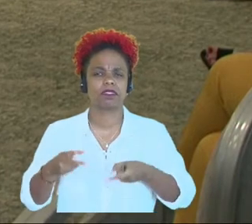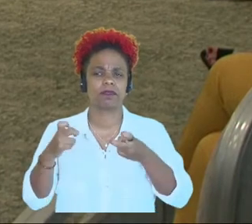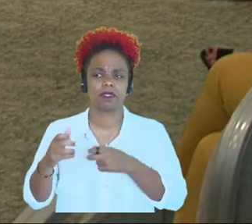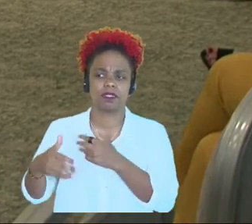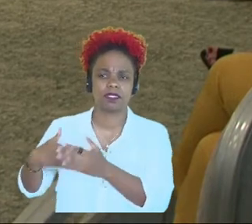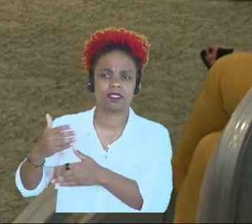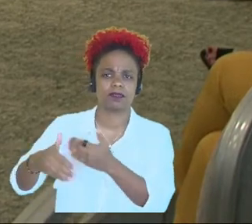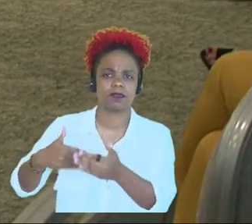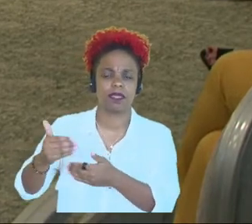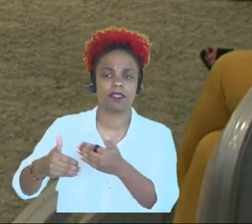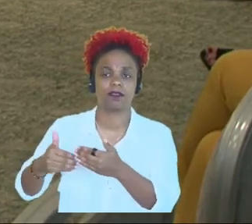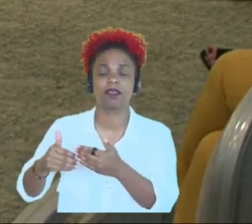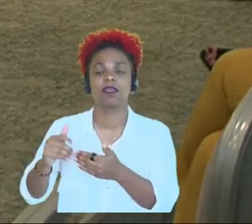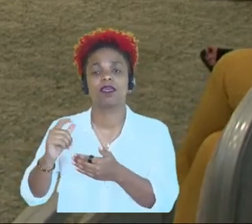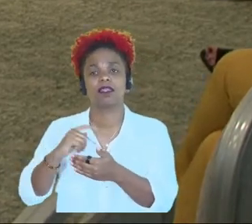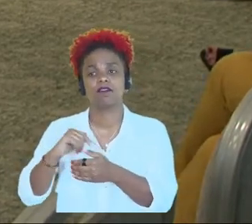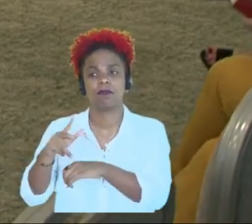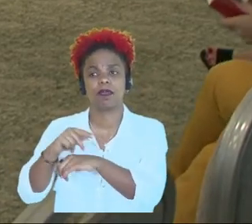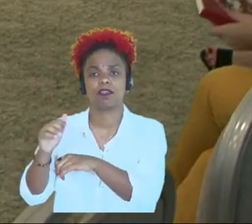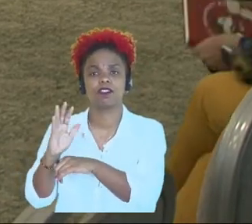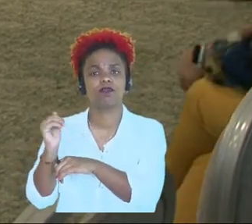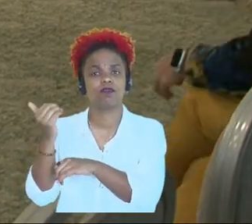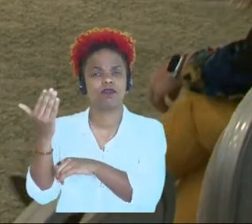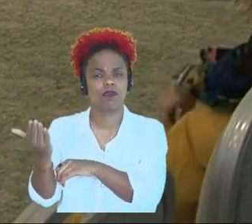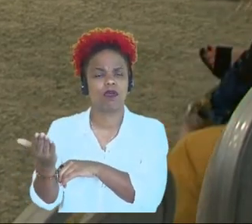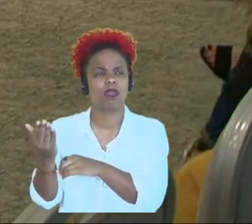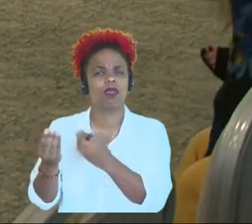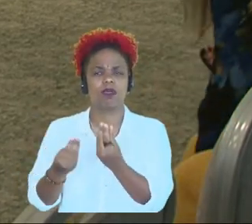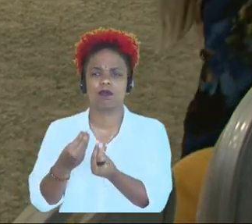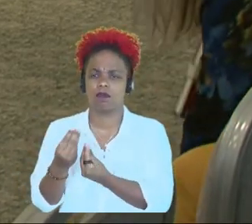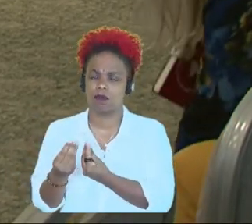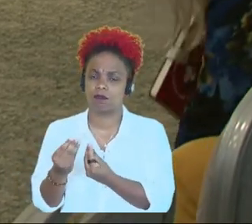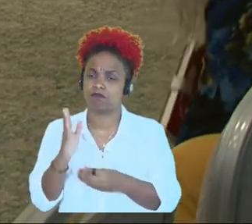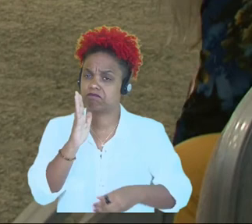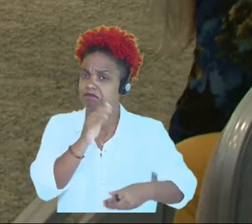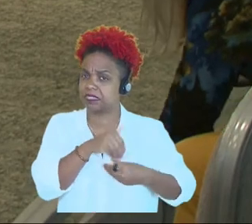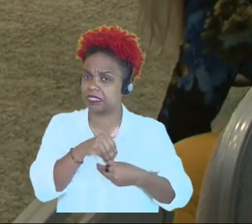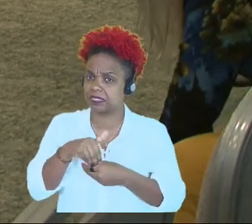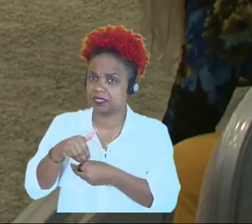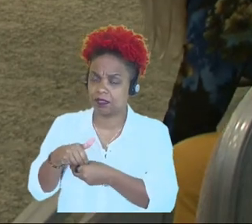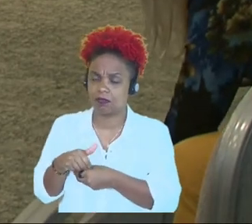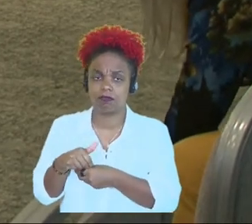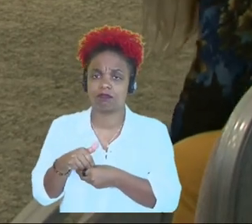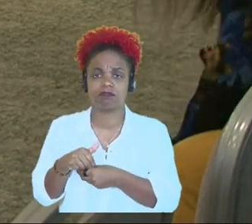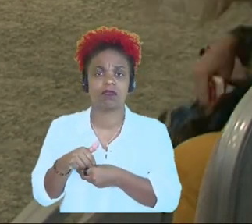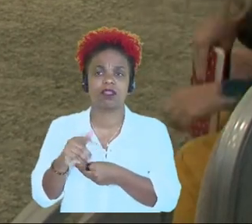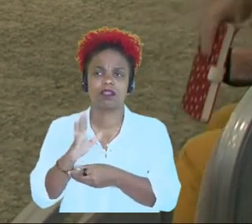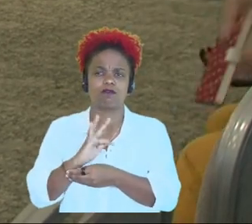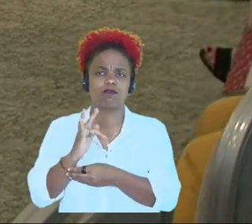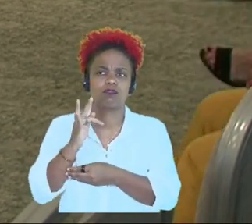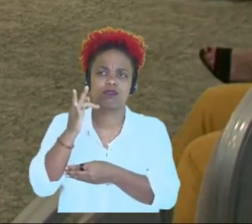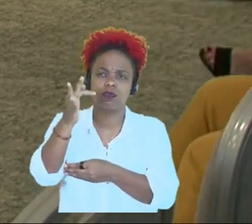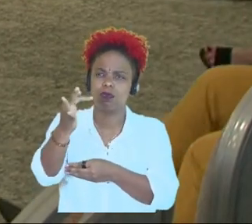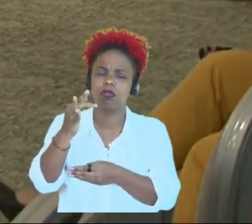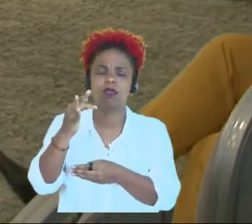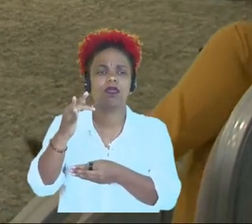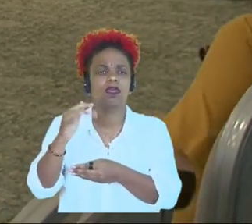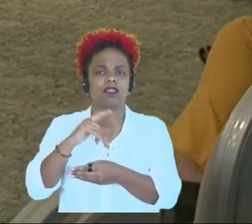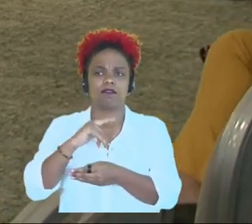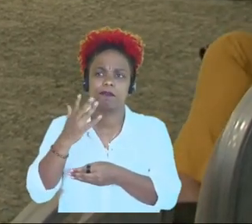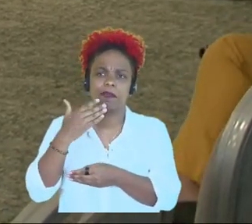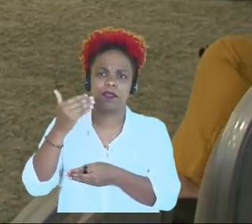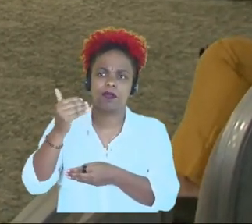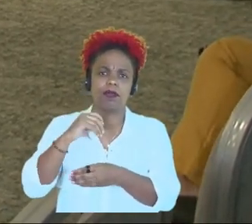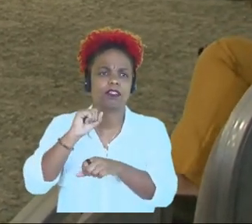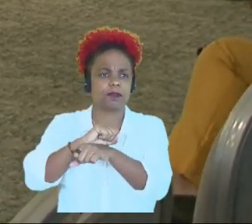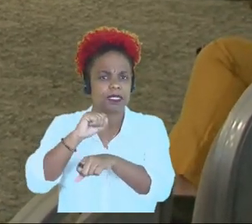processo eleitoral, é que a eleição não é tanto, parece nem tanto de um futuro com esperança, mas sim